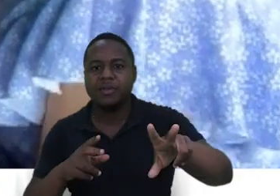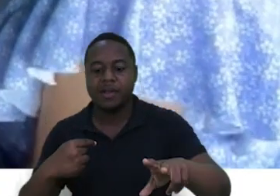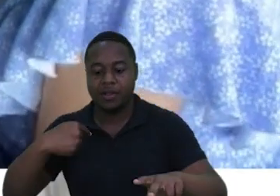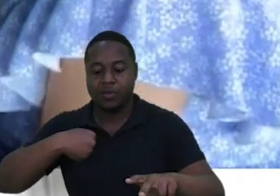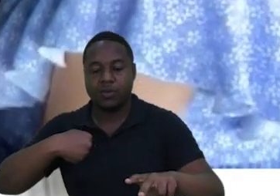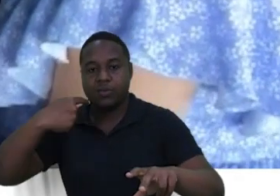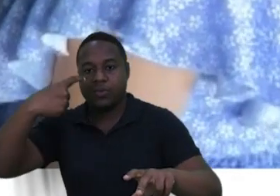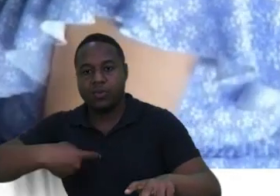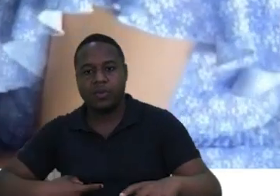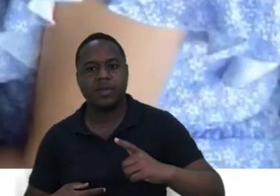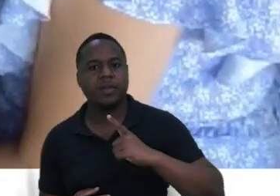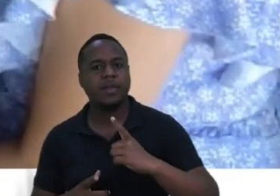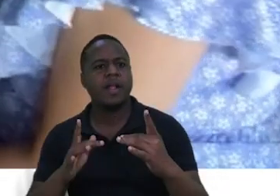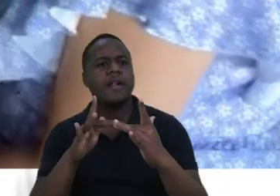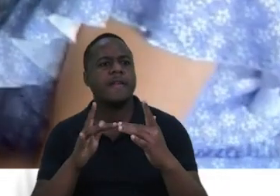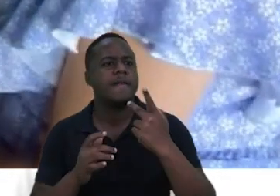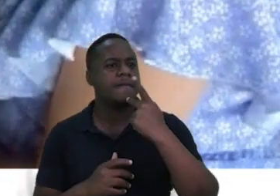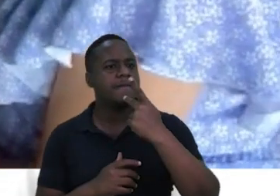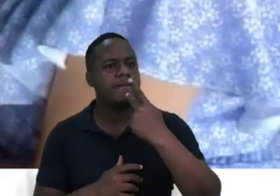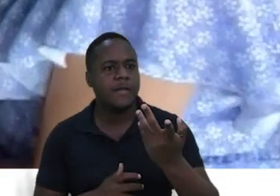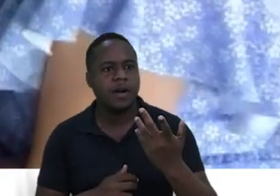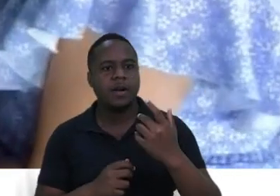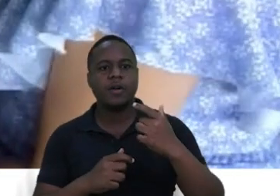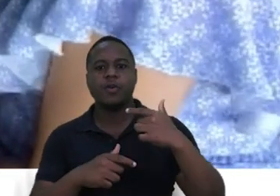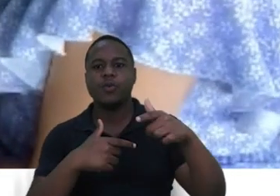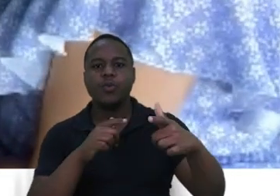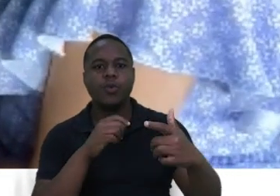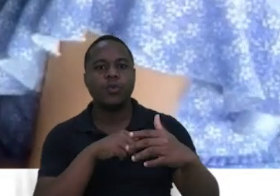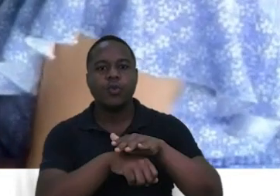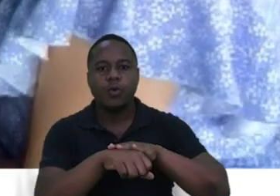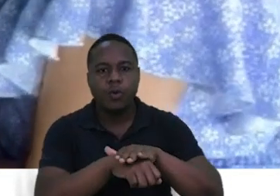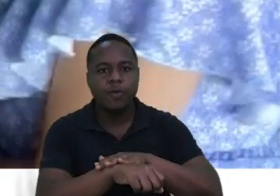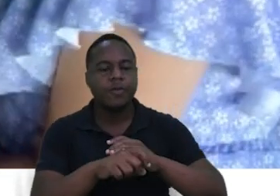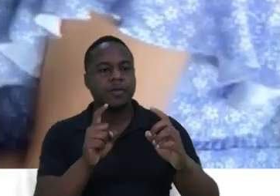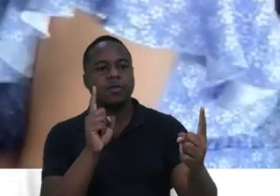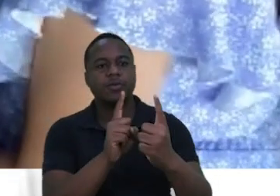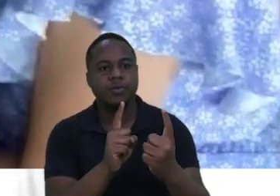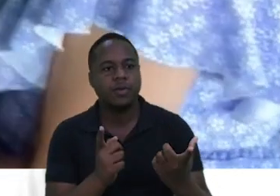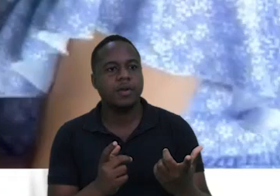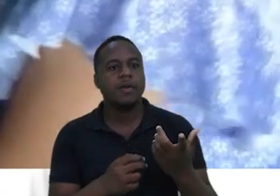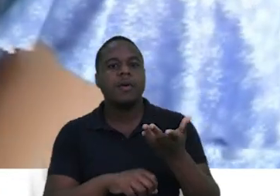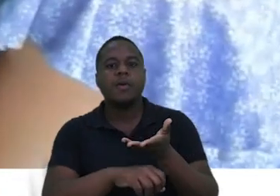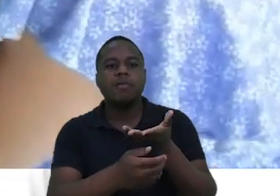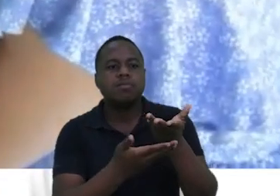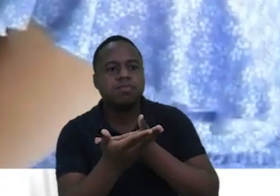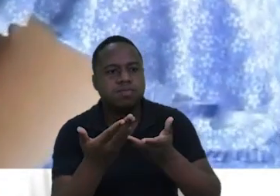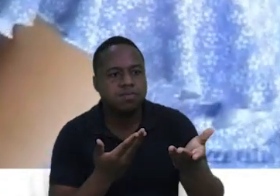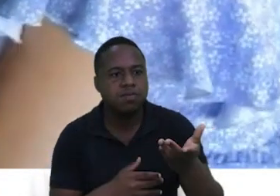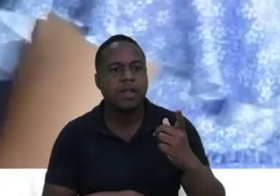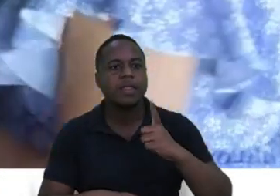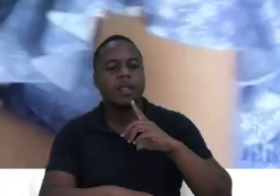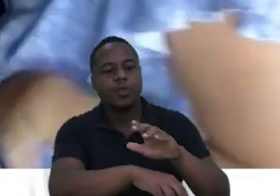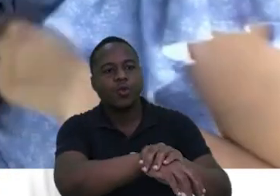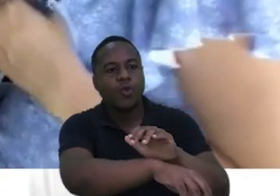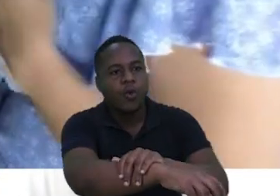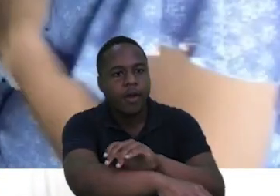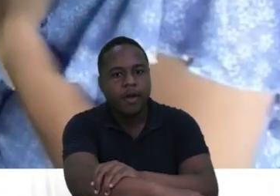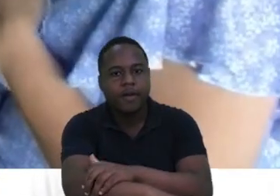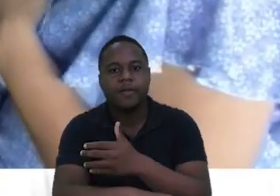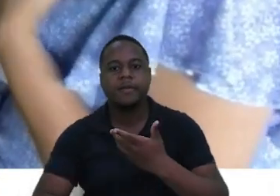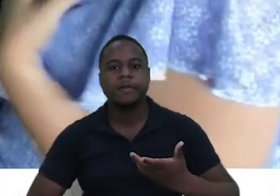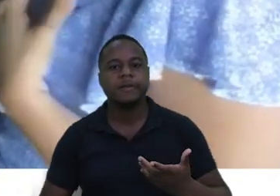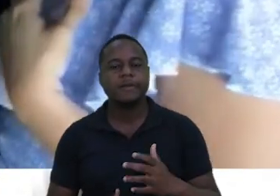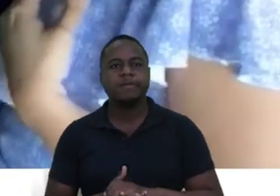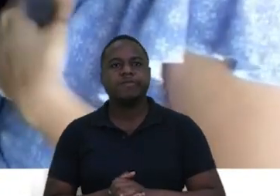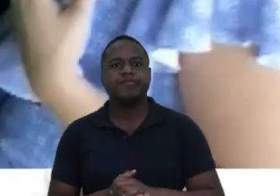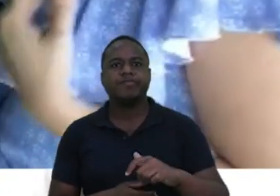lidar, de contactar, de falar com o outro, de lidar com o outro, né, de ter muito toque, vocês sofreram,